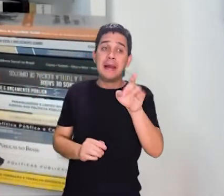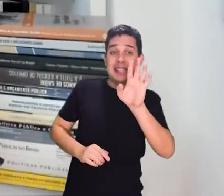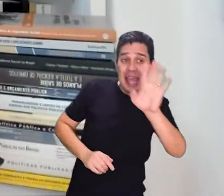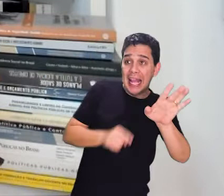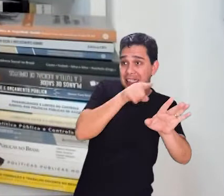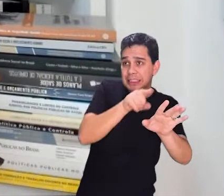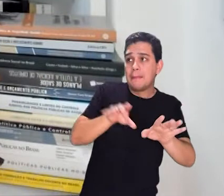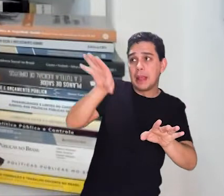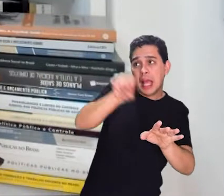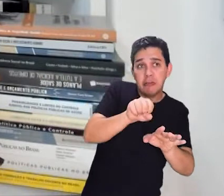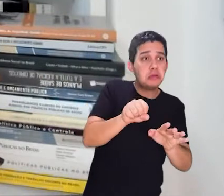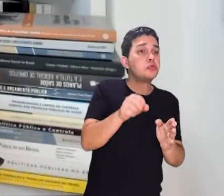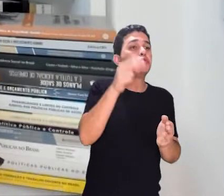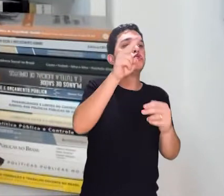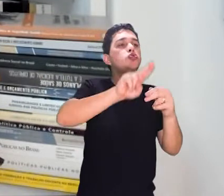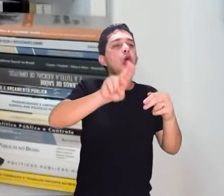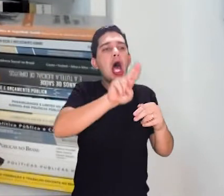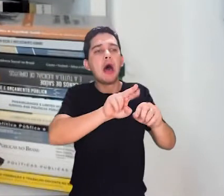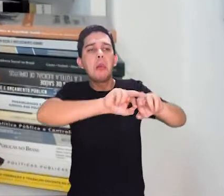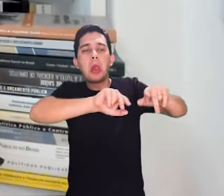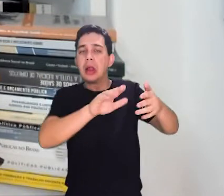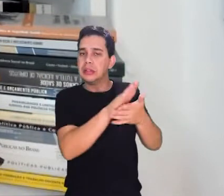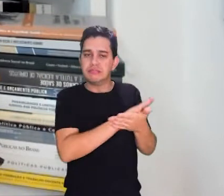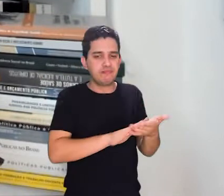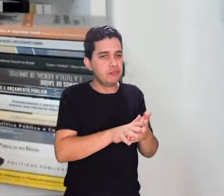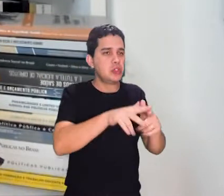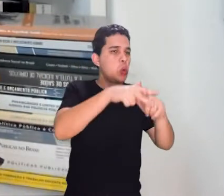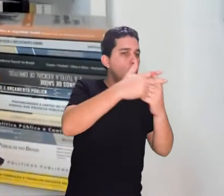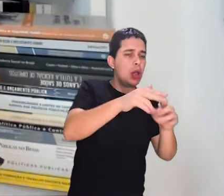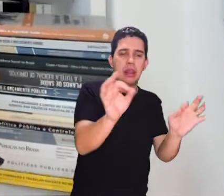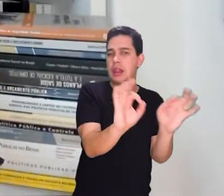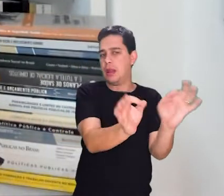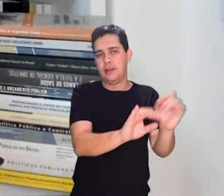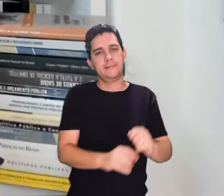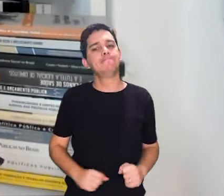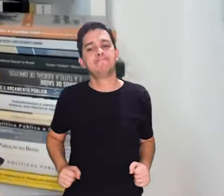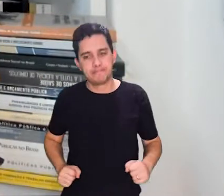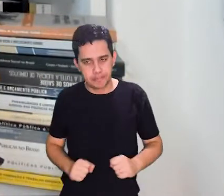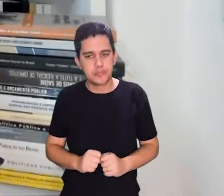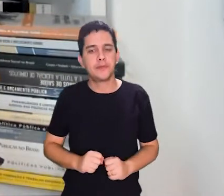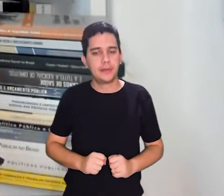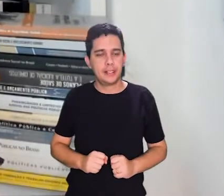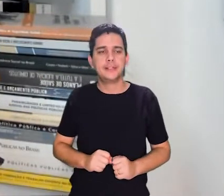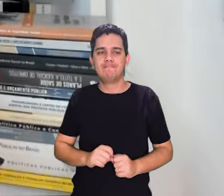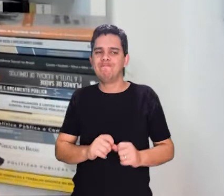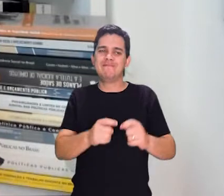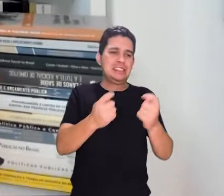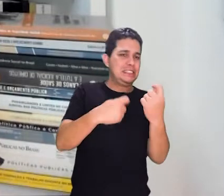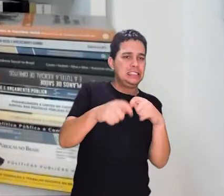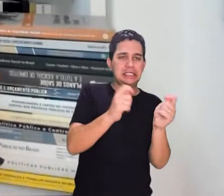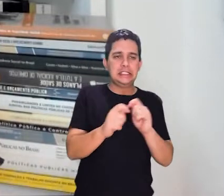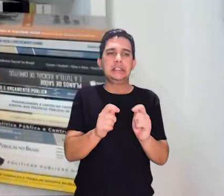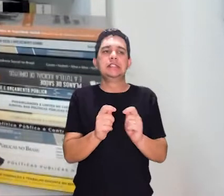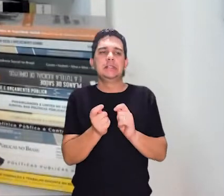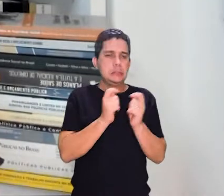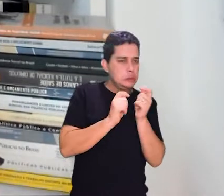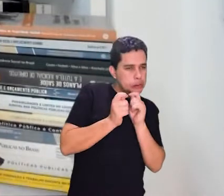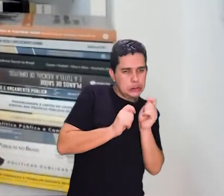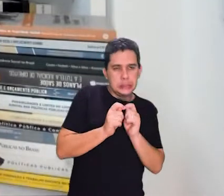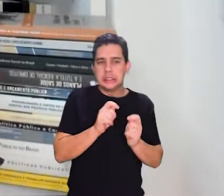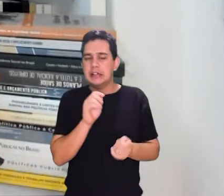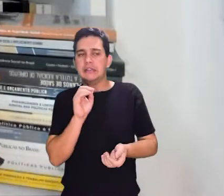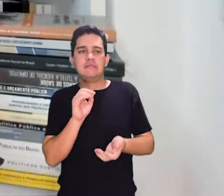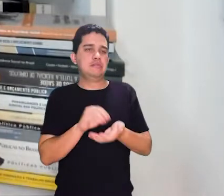de serviços no âmbito do SUS, como realização de obras, enfim. Todas essas decisões administrativas, no mínimo